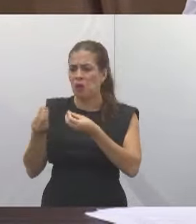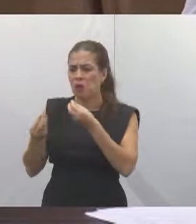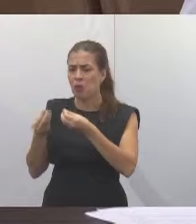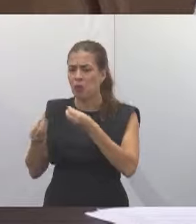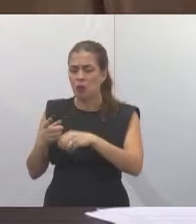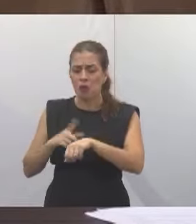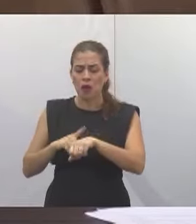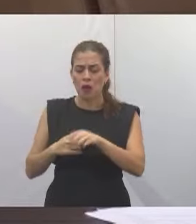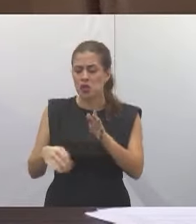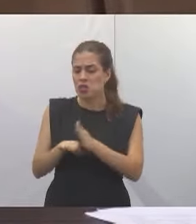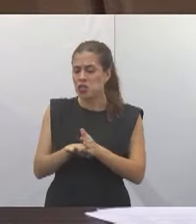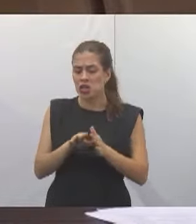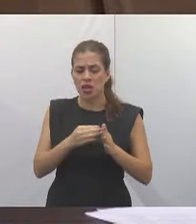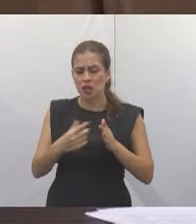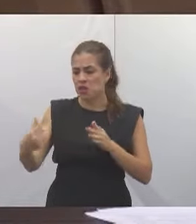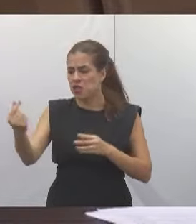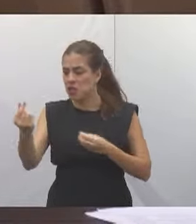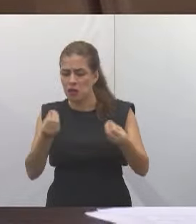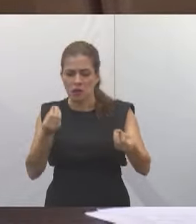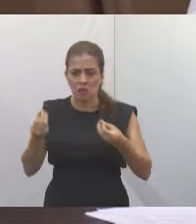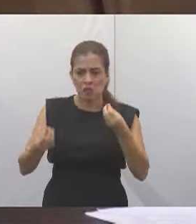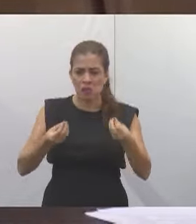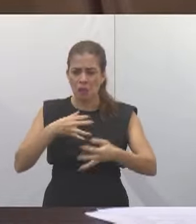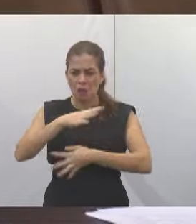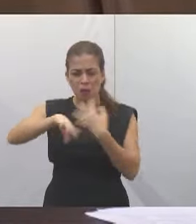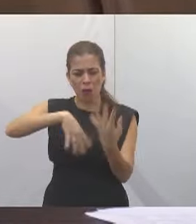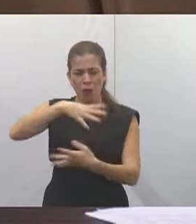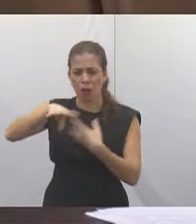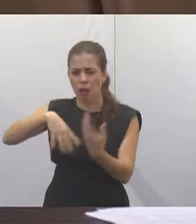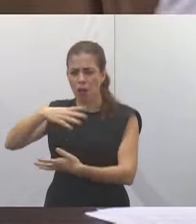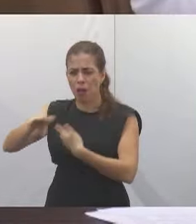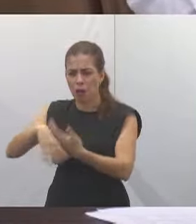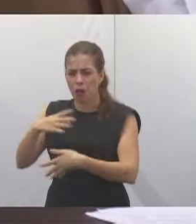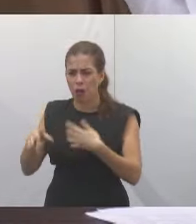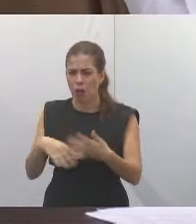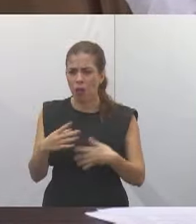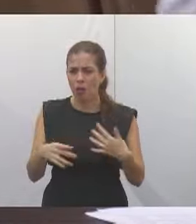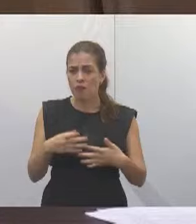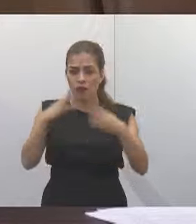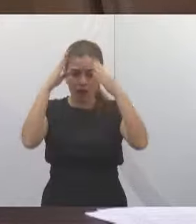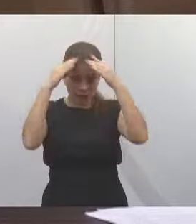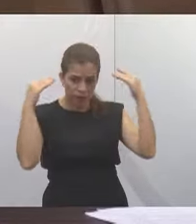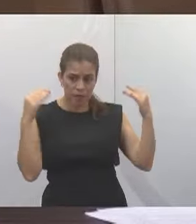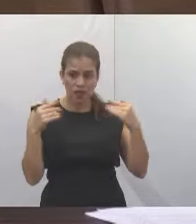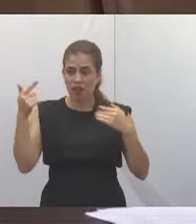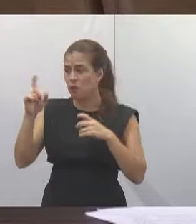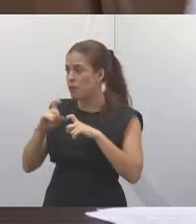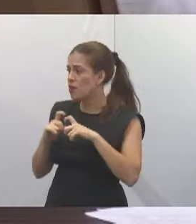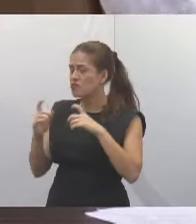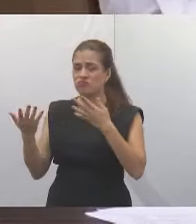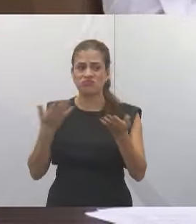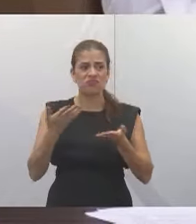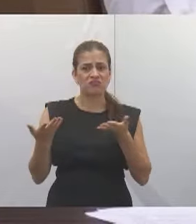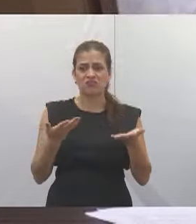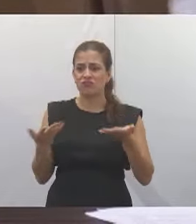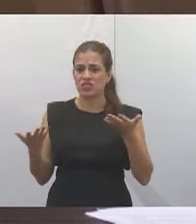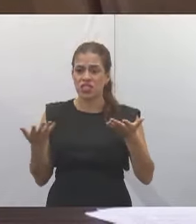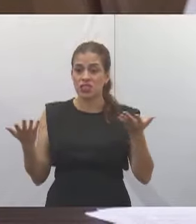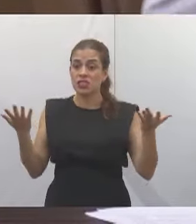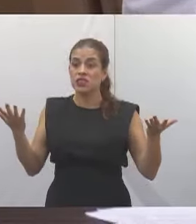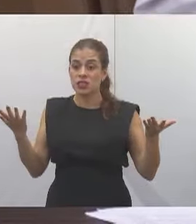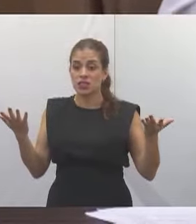que hora que chega, que hora que sai, para onde vai, tem hora que ficam perdidos ali, uma hora fala que é enfermeiro, uma hora fala que é o médico, não, sabe,